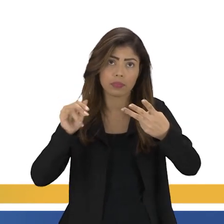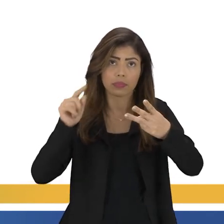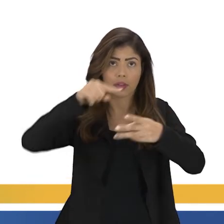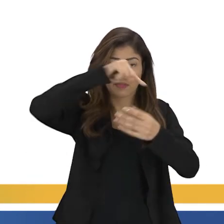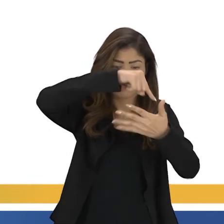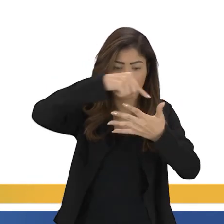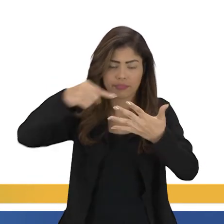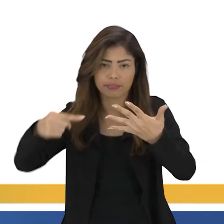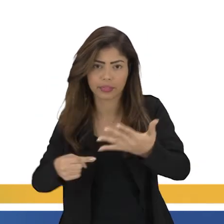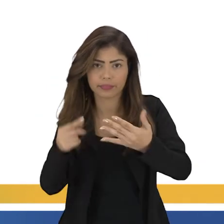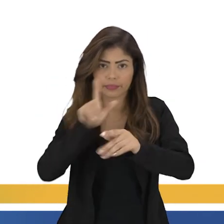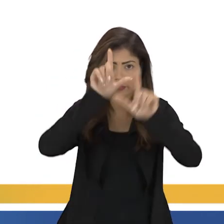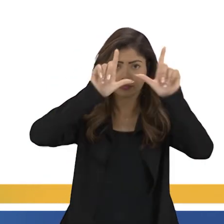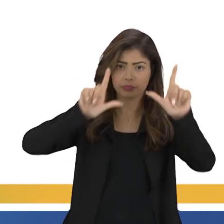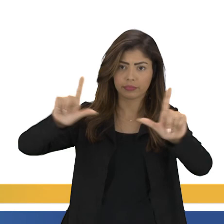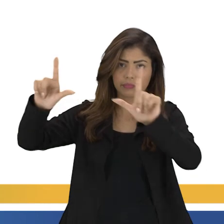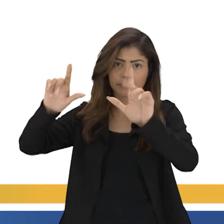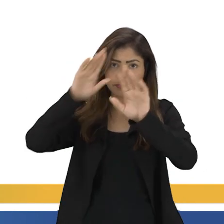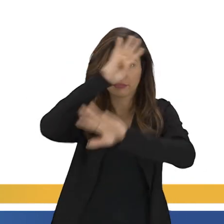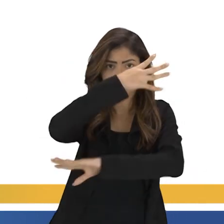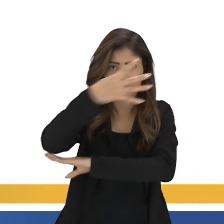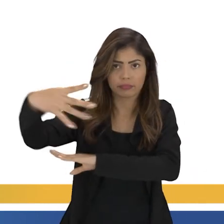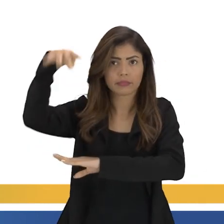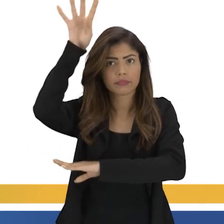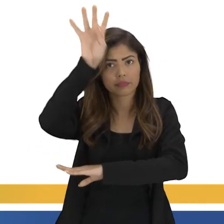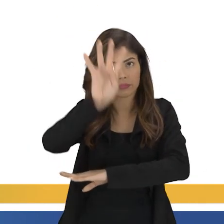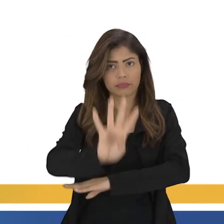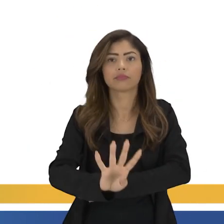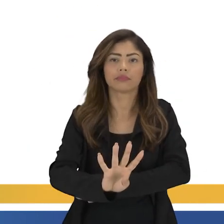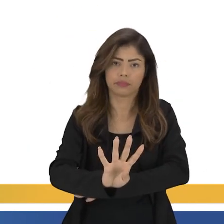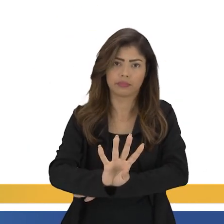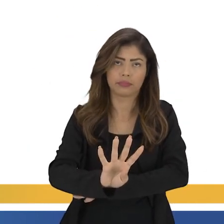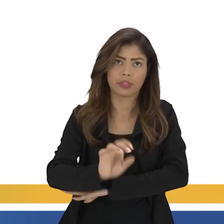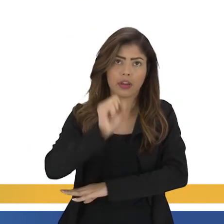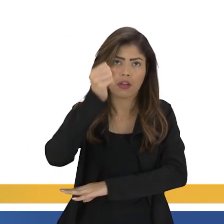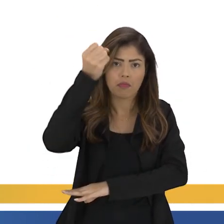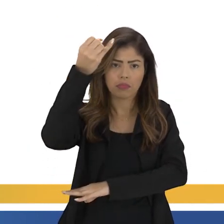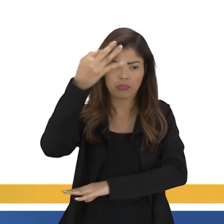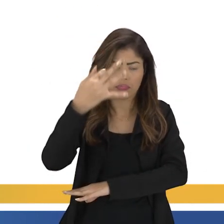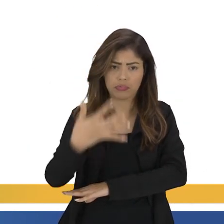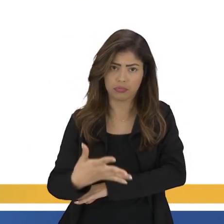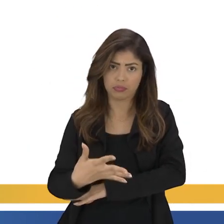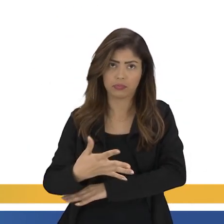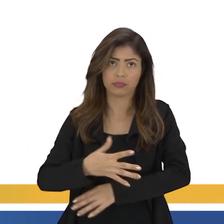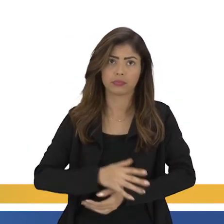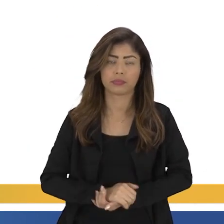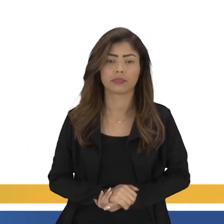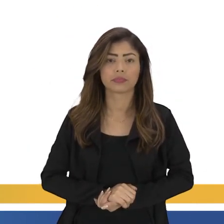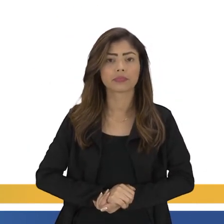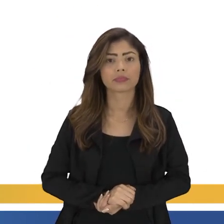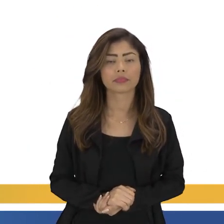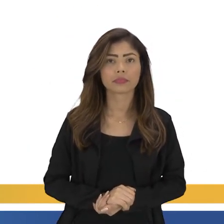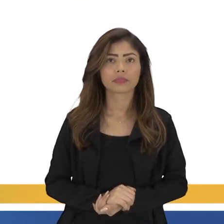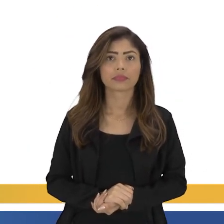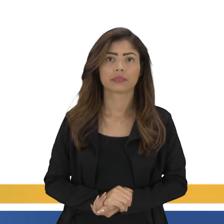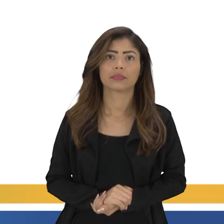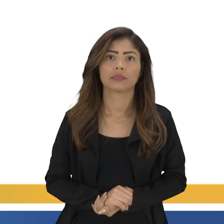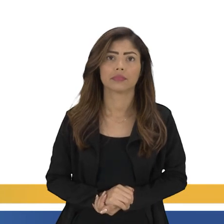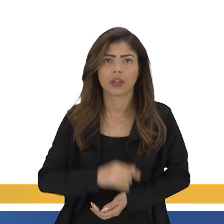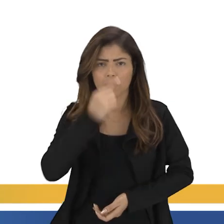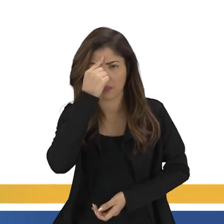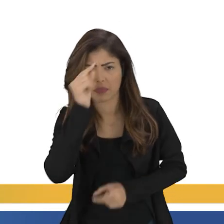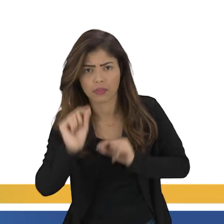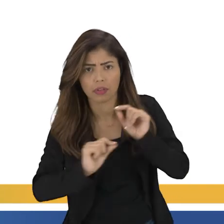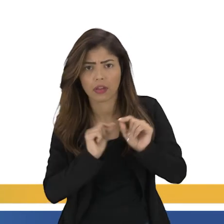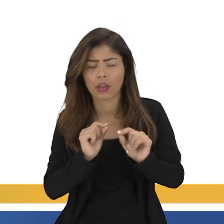individuales, colectivos, contables, incontables, primitivos, derivados e compuestos, ok? Recuerden